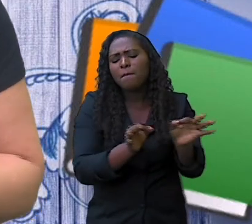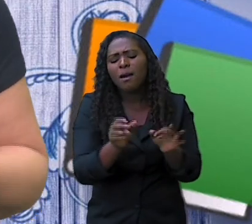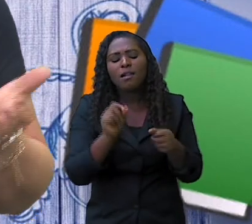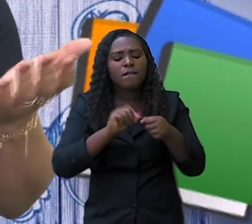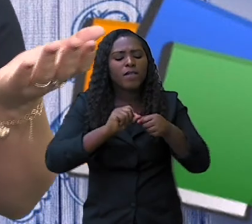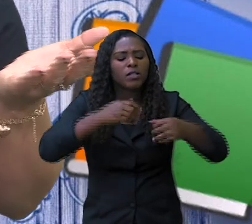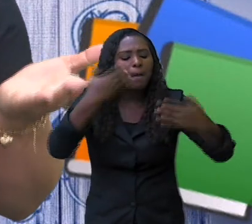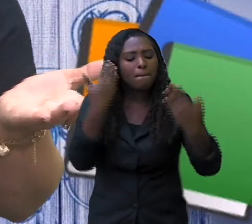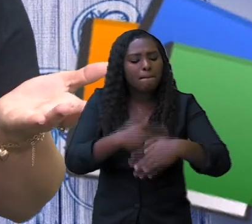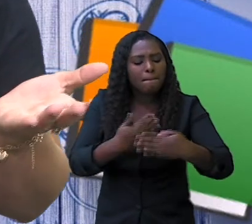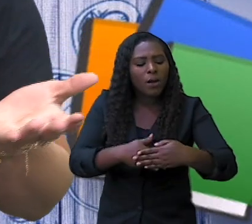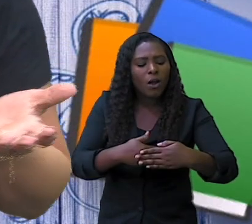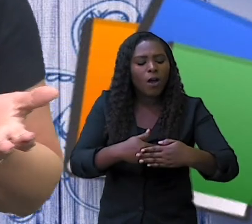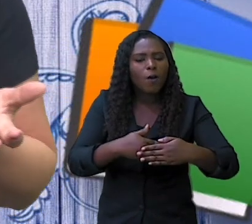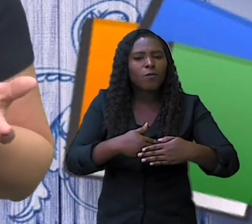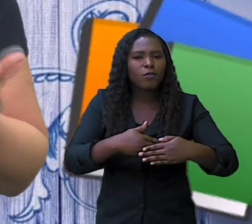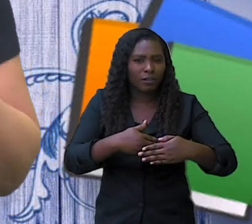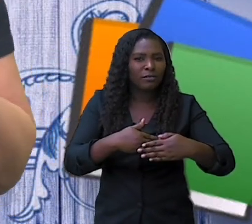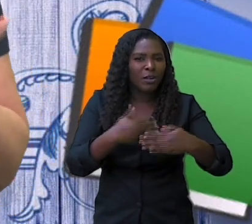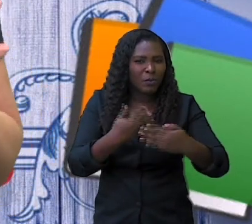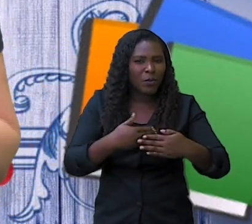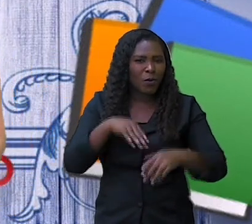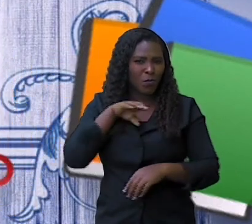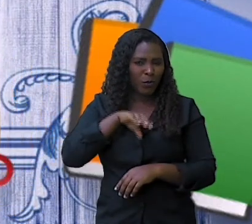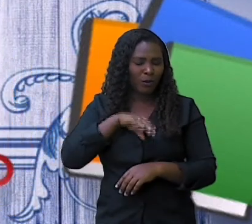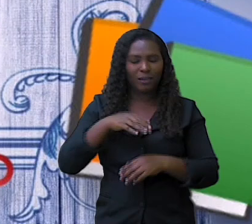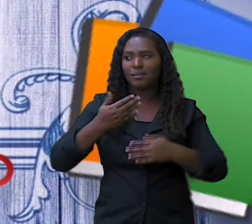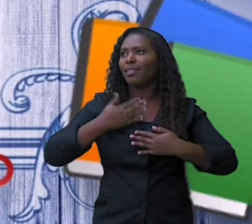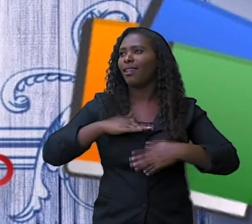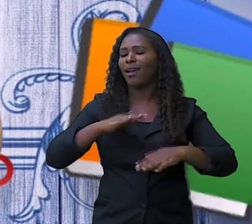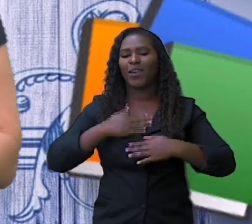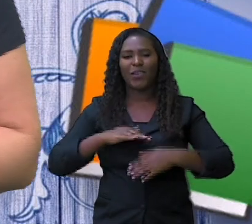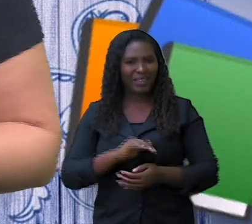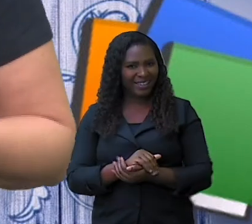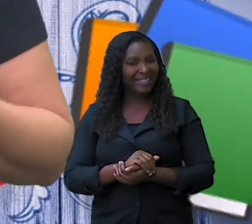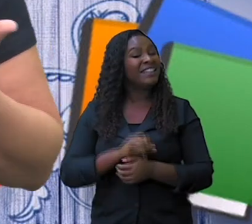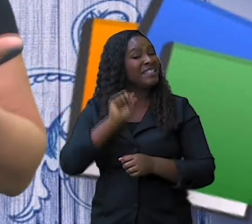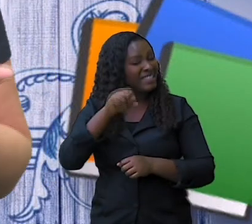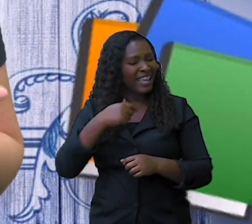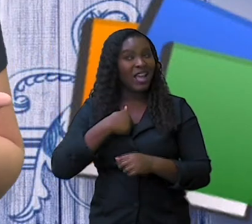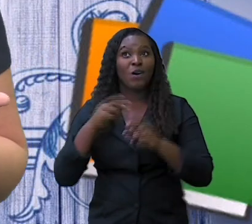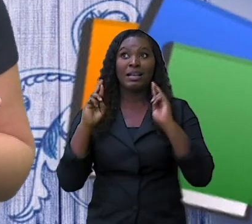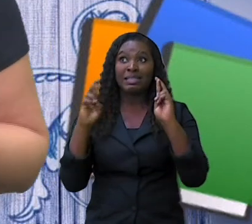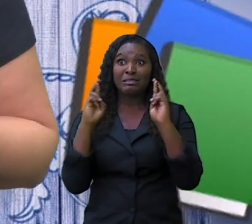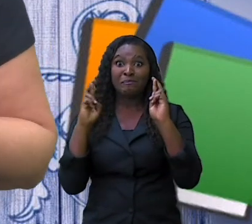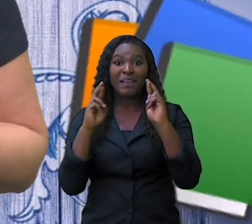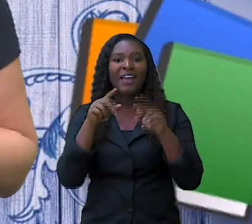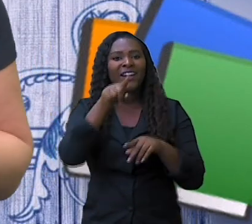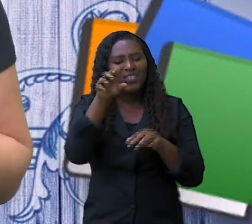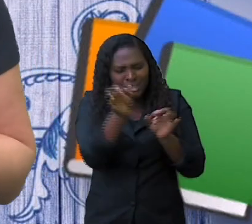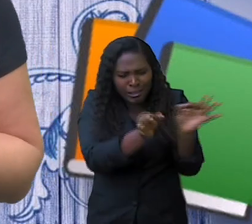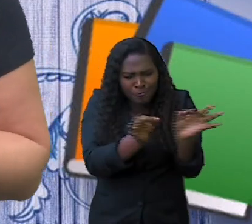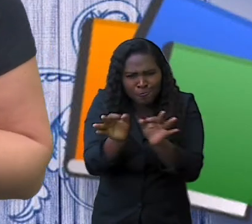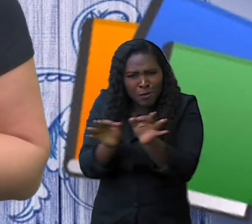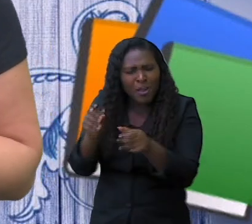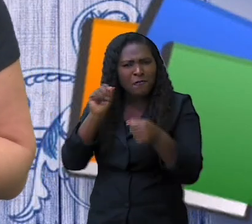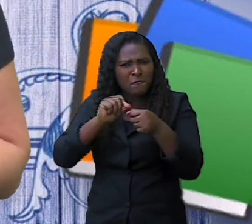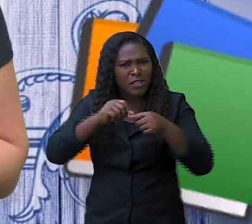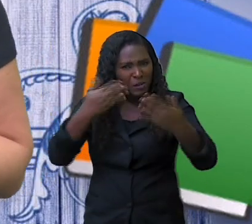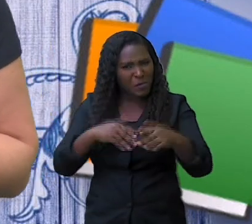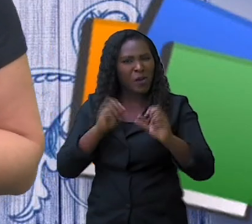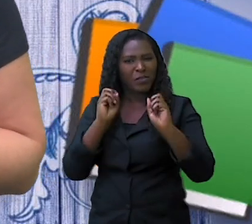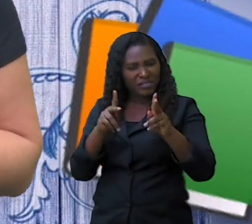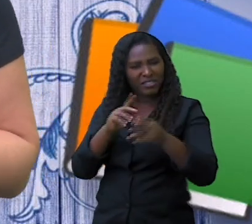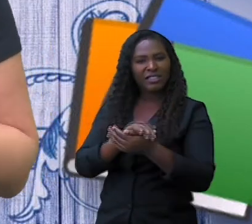tranquilos. Assim seja, né, 7º ano? Assim eu espero. Muito bem. O que nós podemos perceber aqui? Nós temos uma oração,